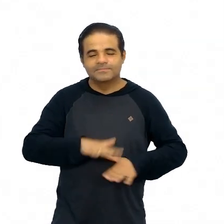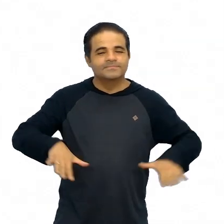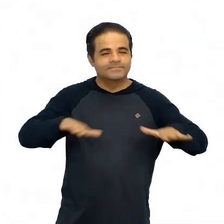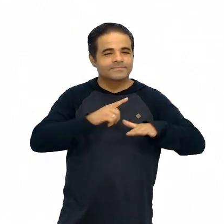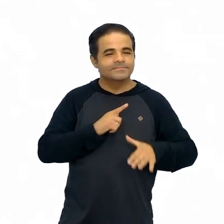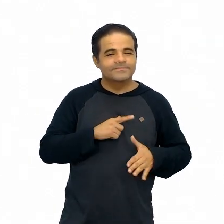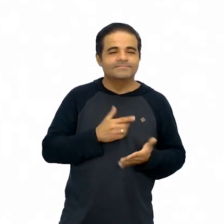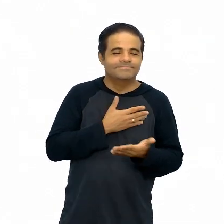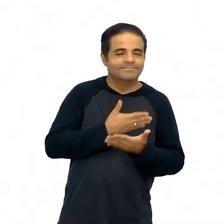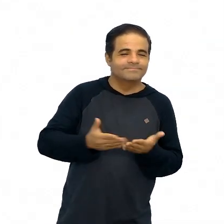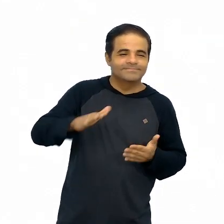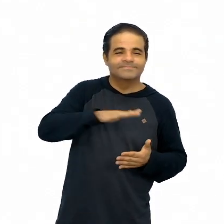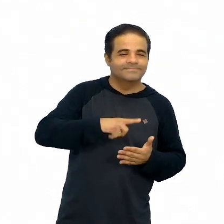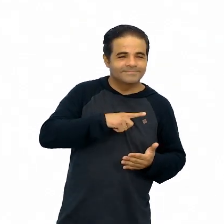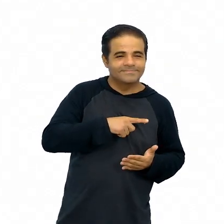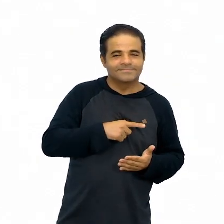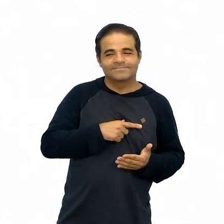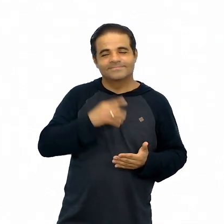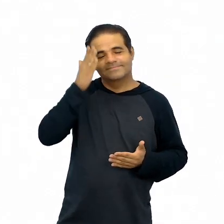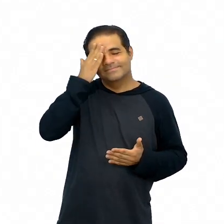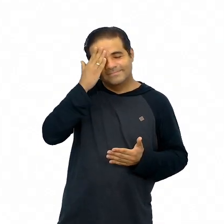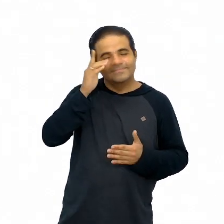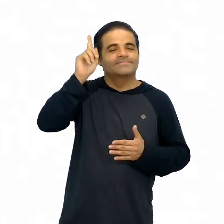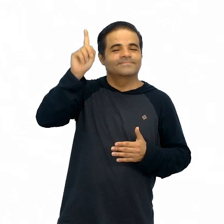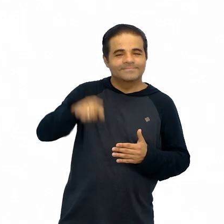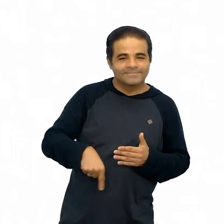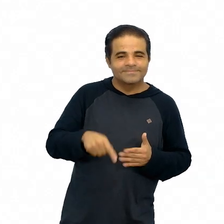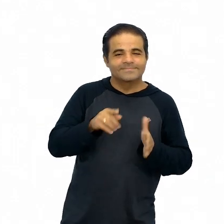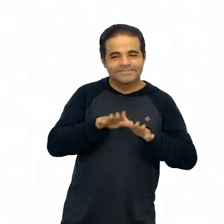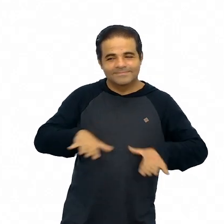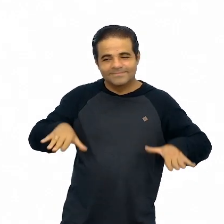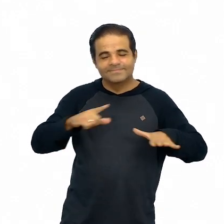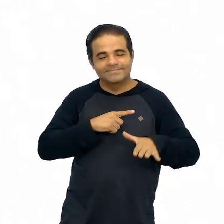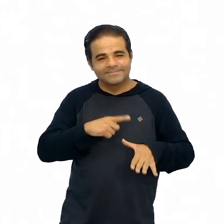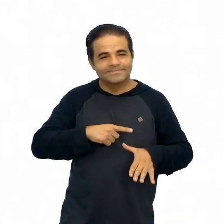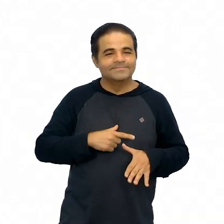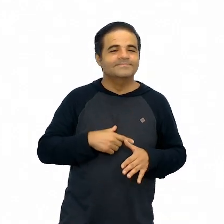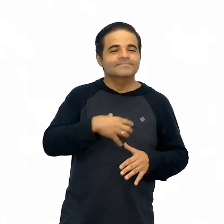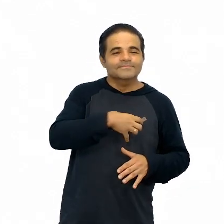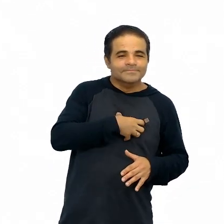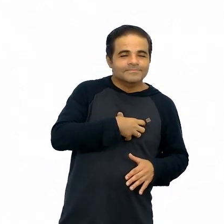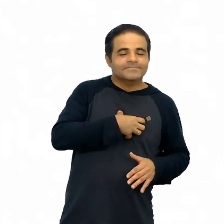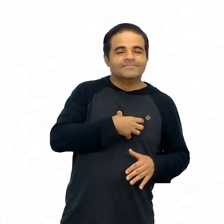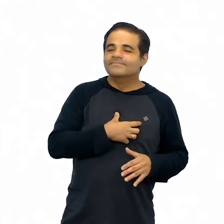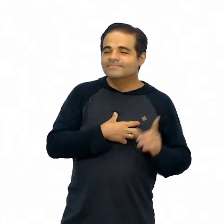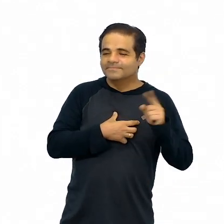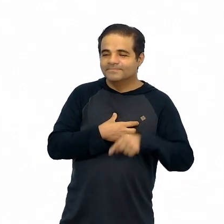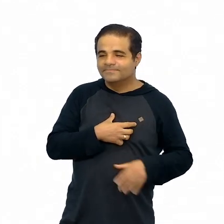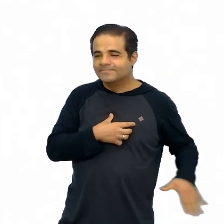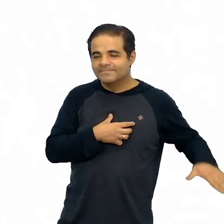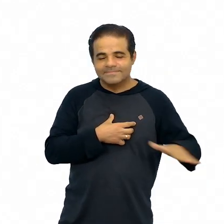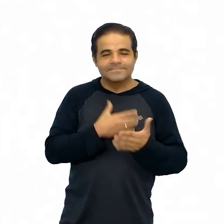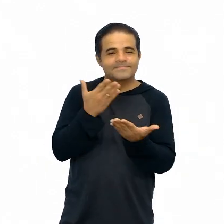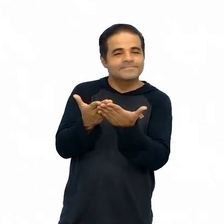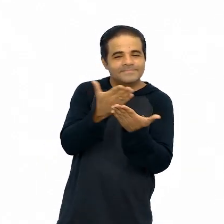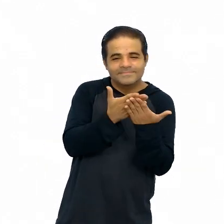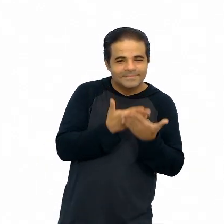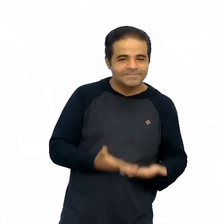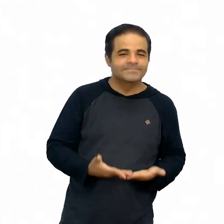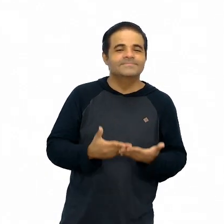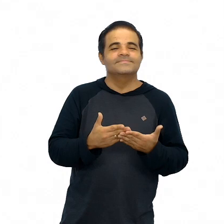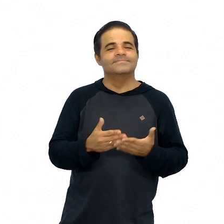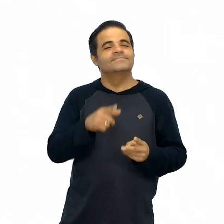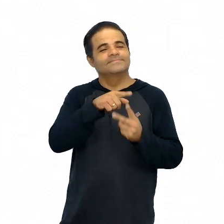gente tem aí, a gente sabe que o Aprender sempre vem dividido em 8 aulas, de 2